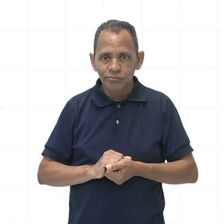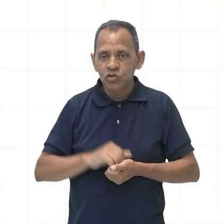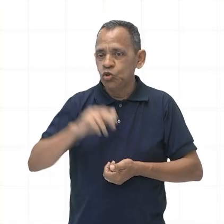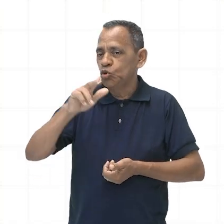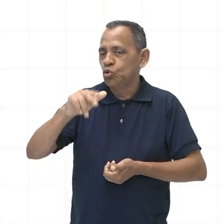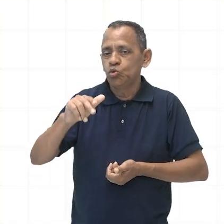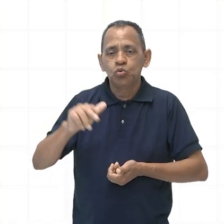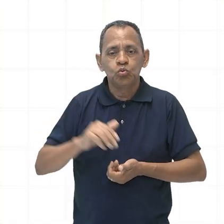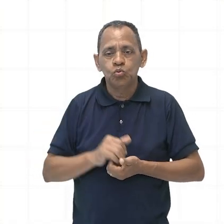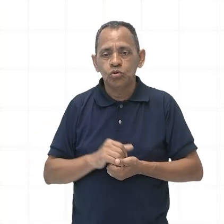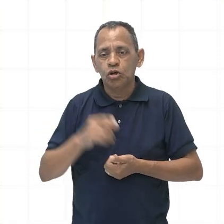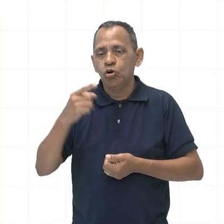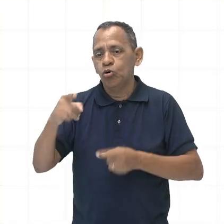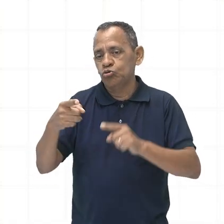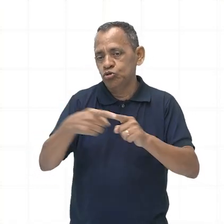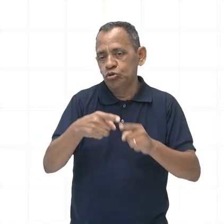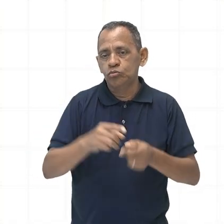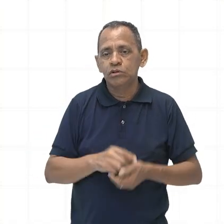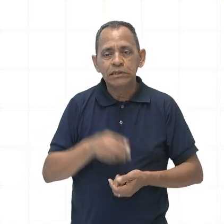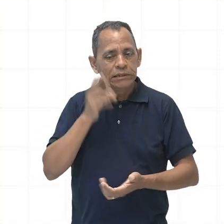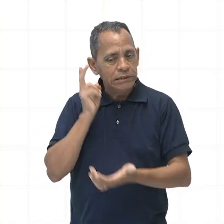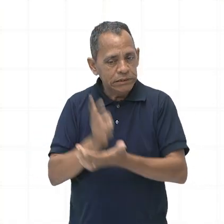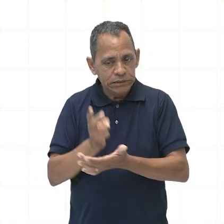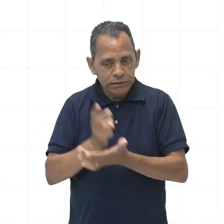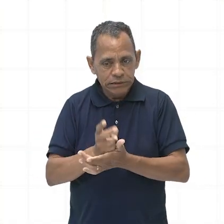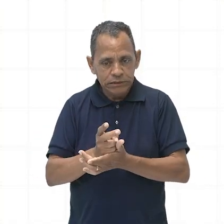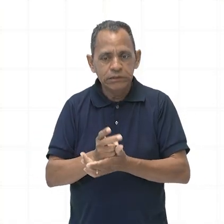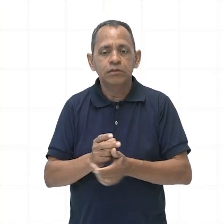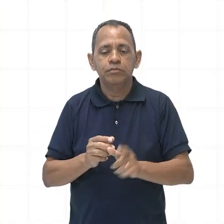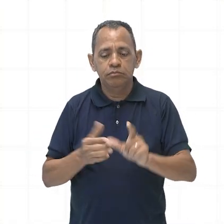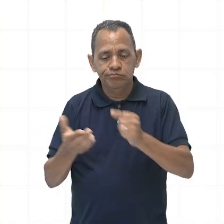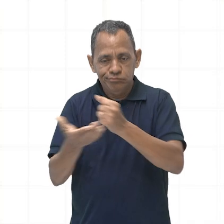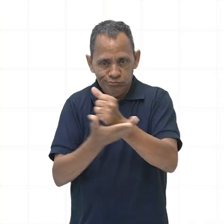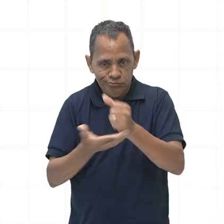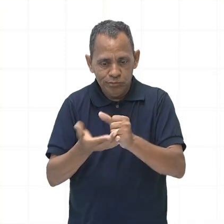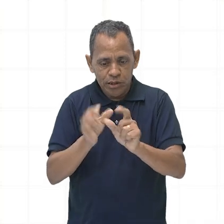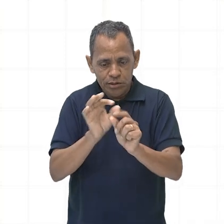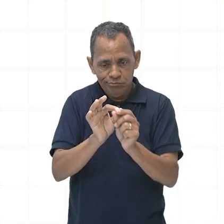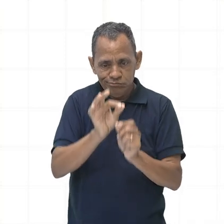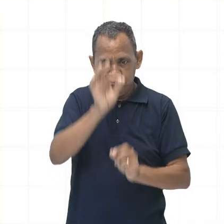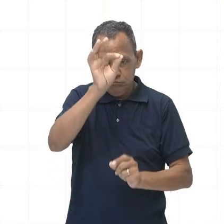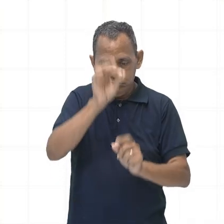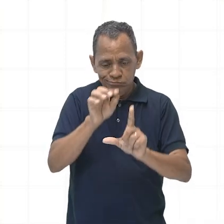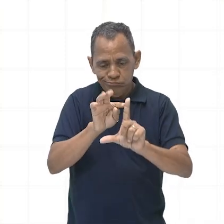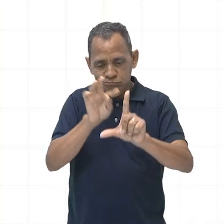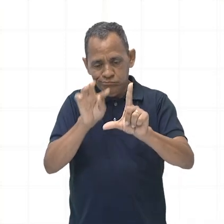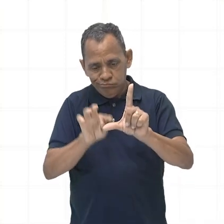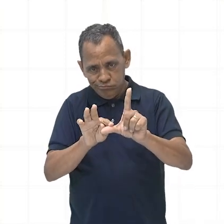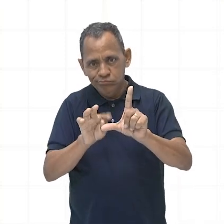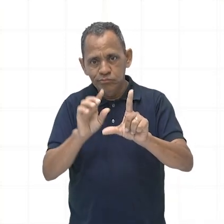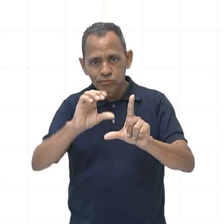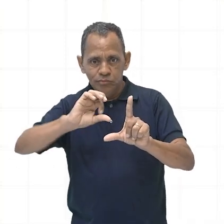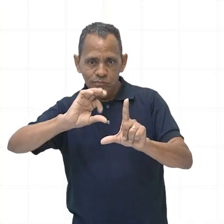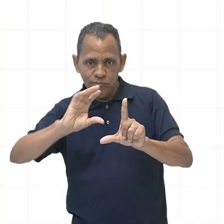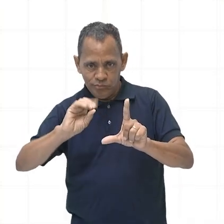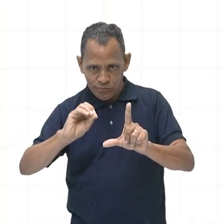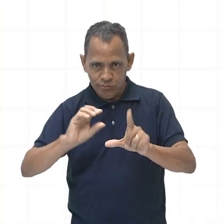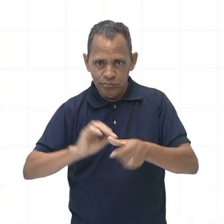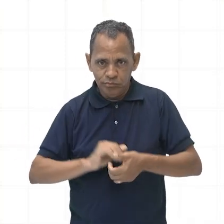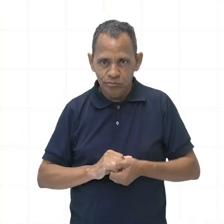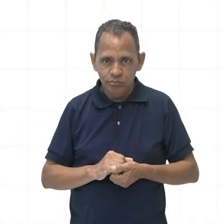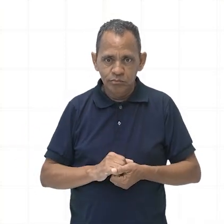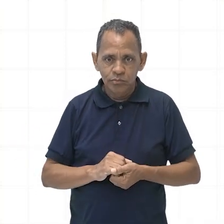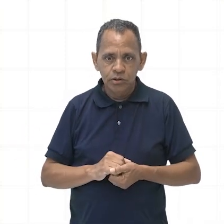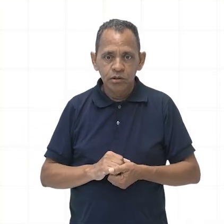forma, né? Não, a gente vai sempre verificar a altura em relação à base, formando um ângulo de 90 graus. Então,